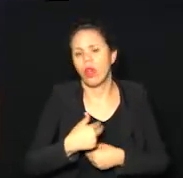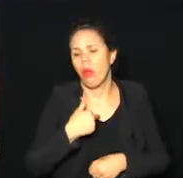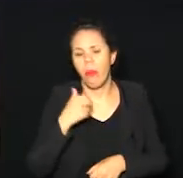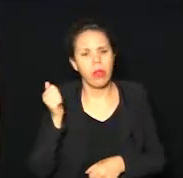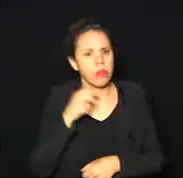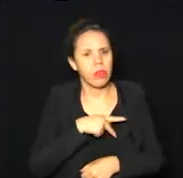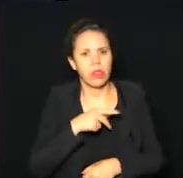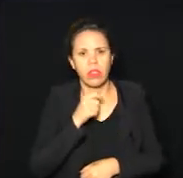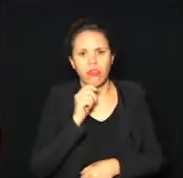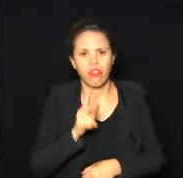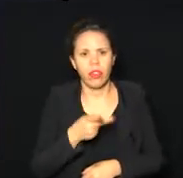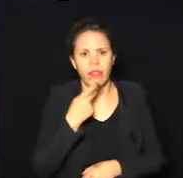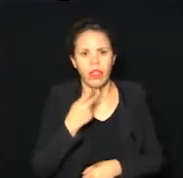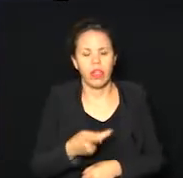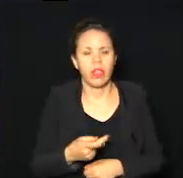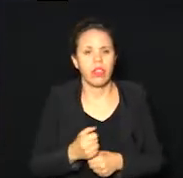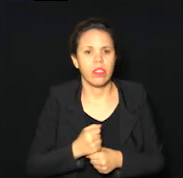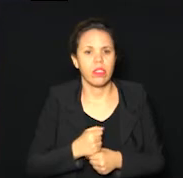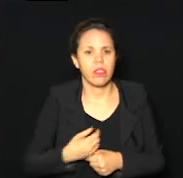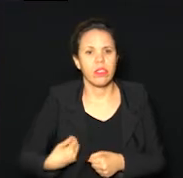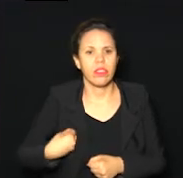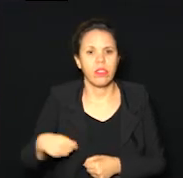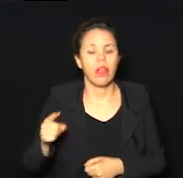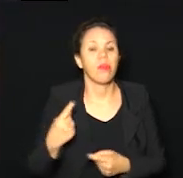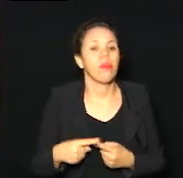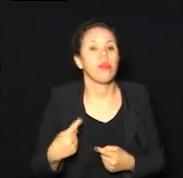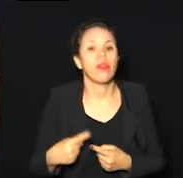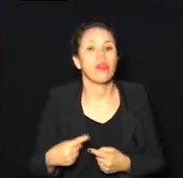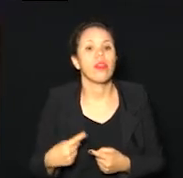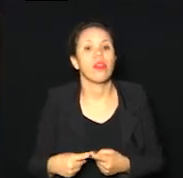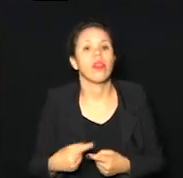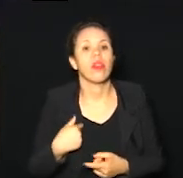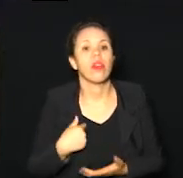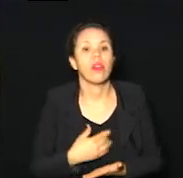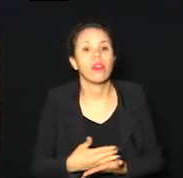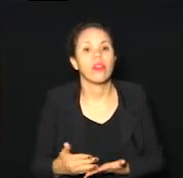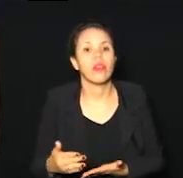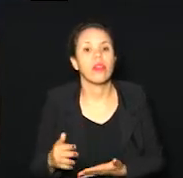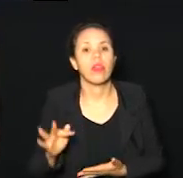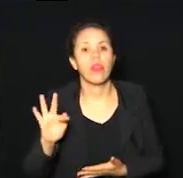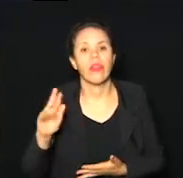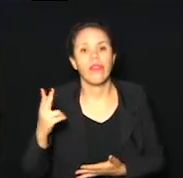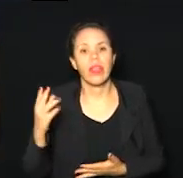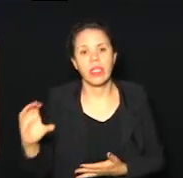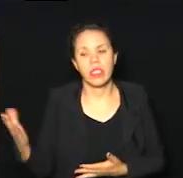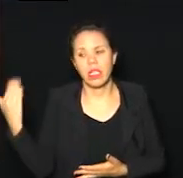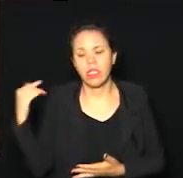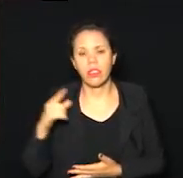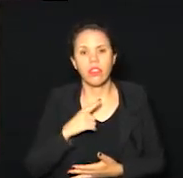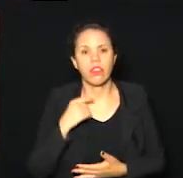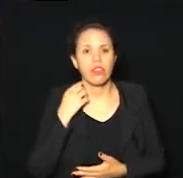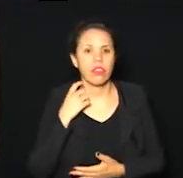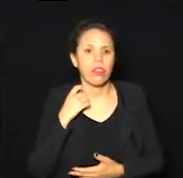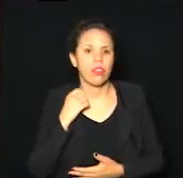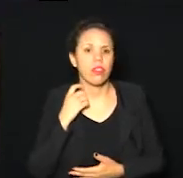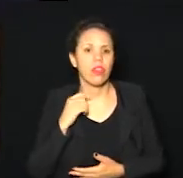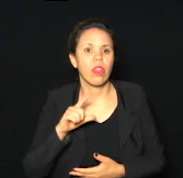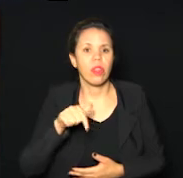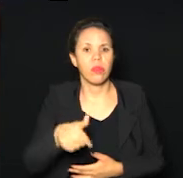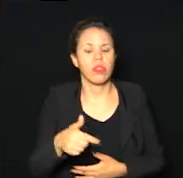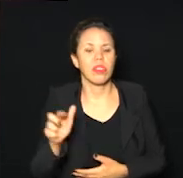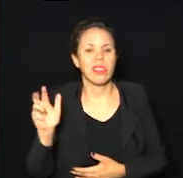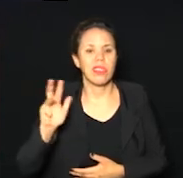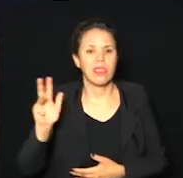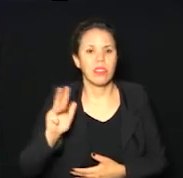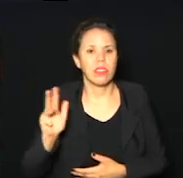aposentar, embora eu já falei dos anos que eu estou lá, porque, sabe por quê? Porque começaram no Fernando Henrique, que tirou um pouquinho, aí depois o governo